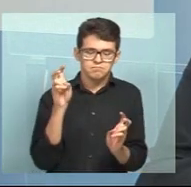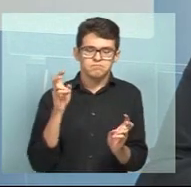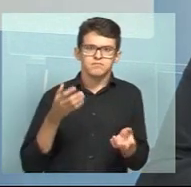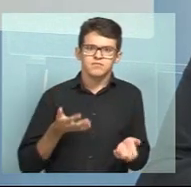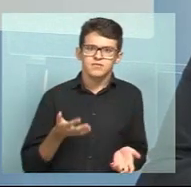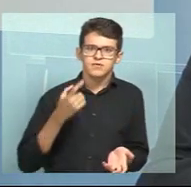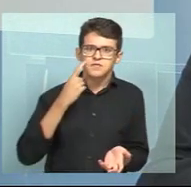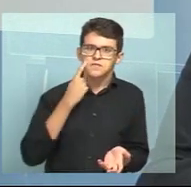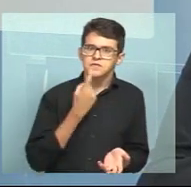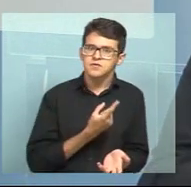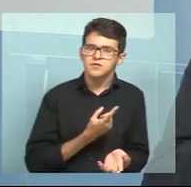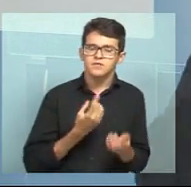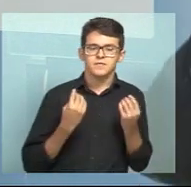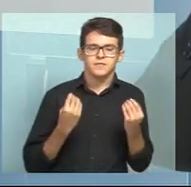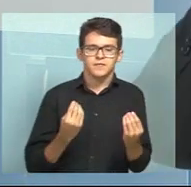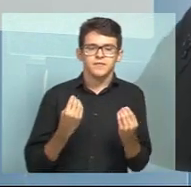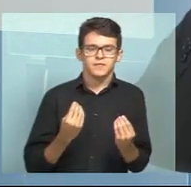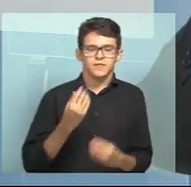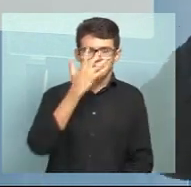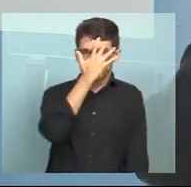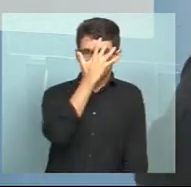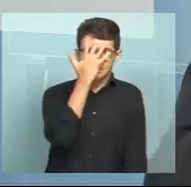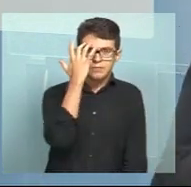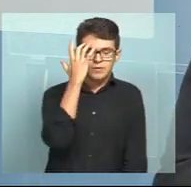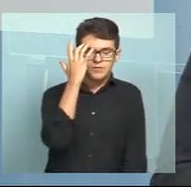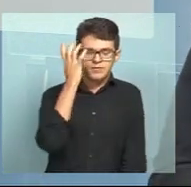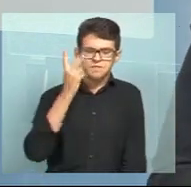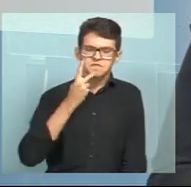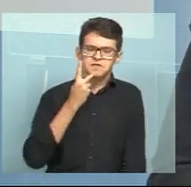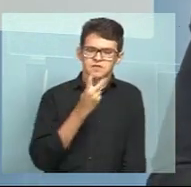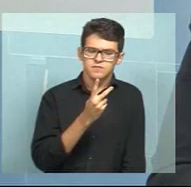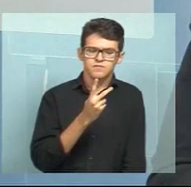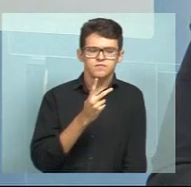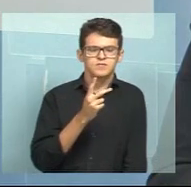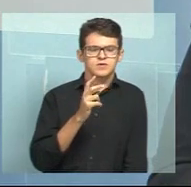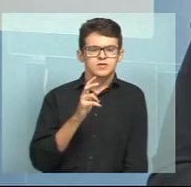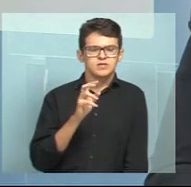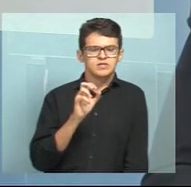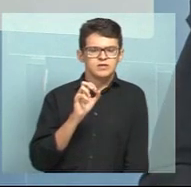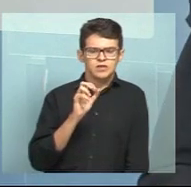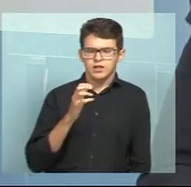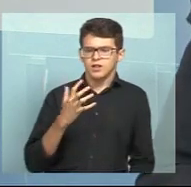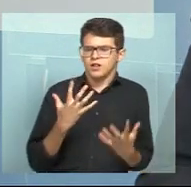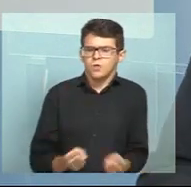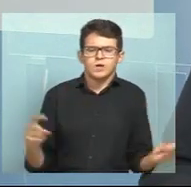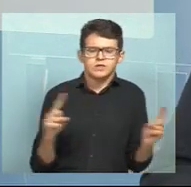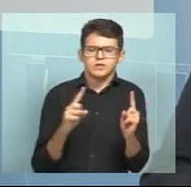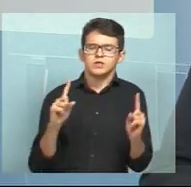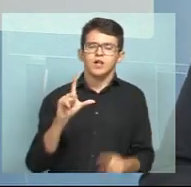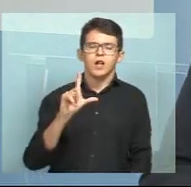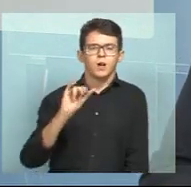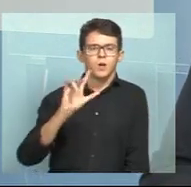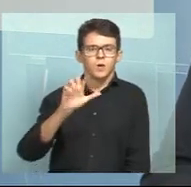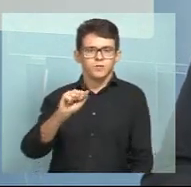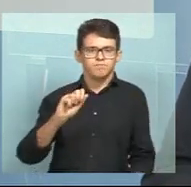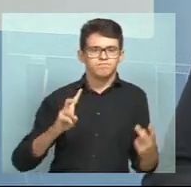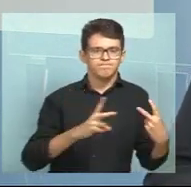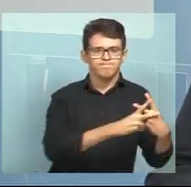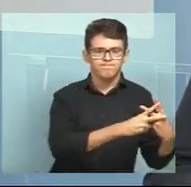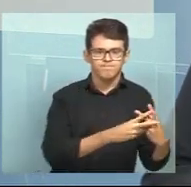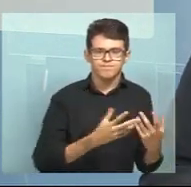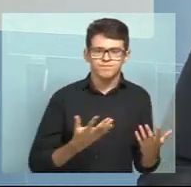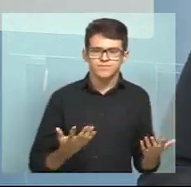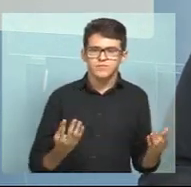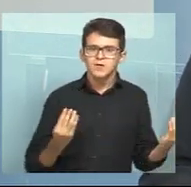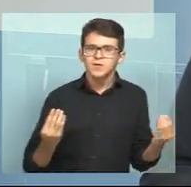pessoa dessa, que faz uma ameaça velada às instituições do país, à Justiça e